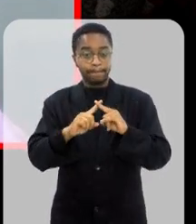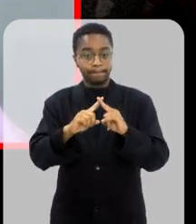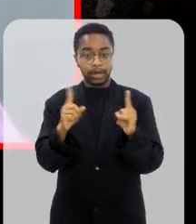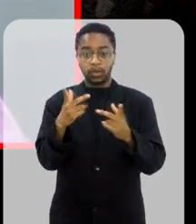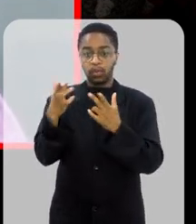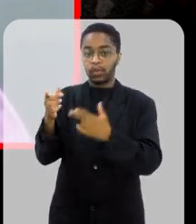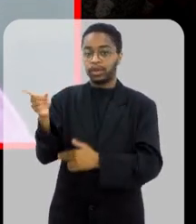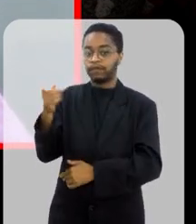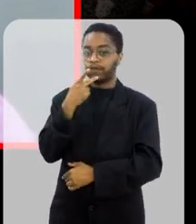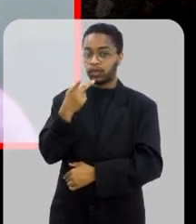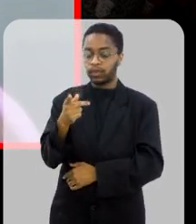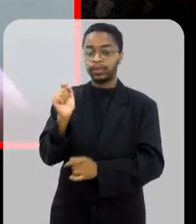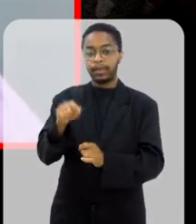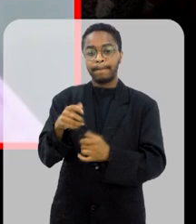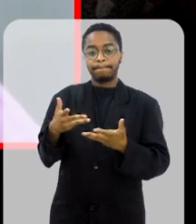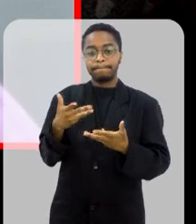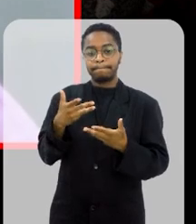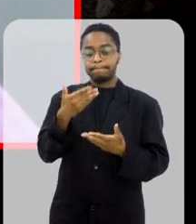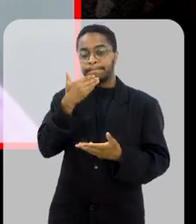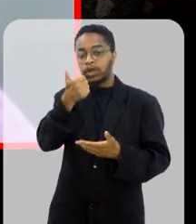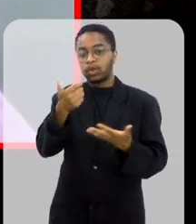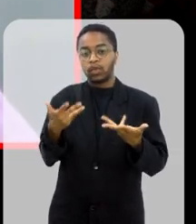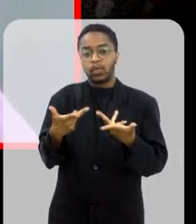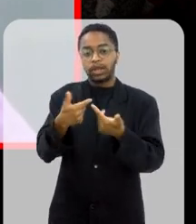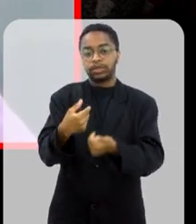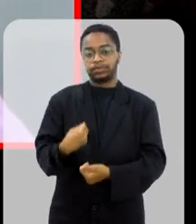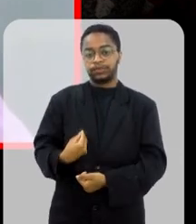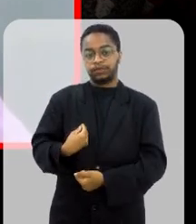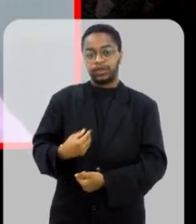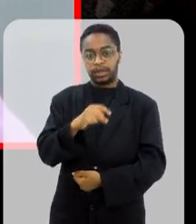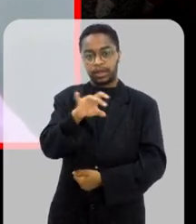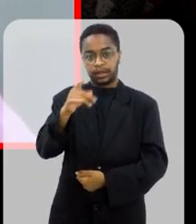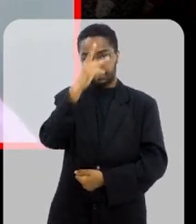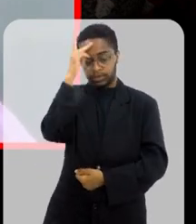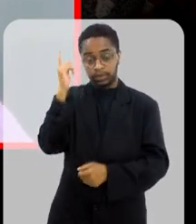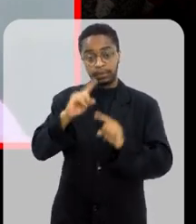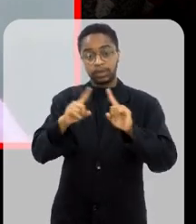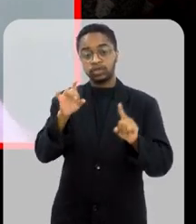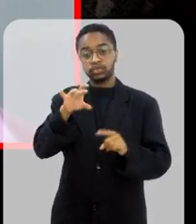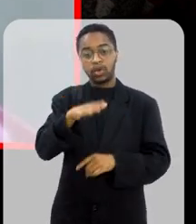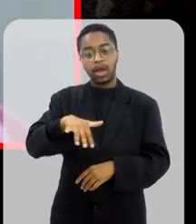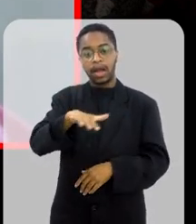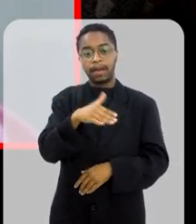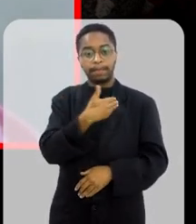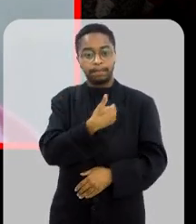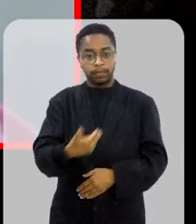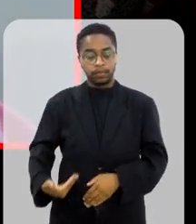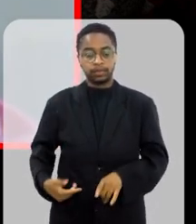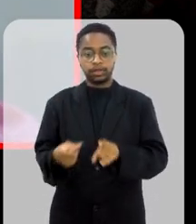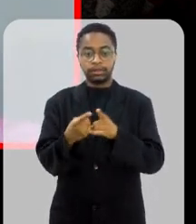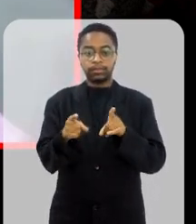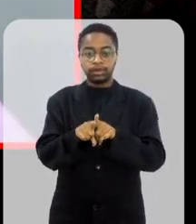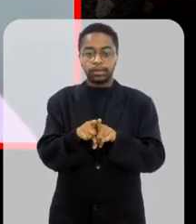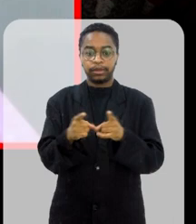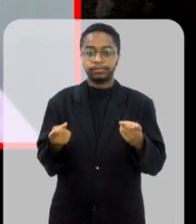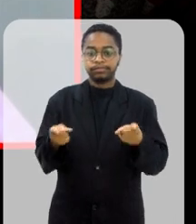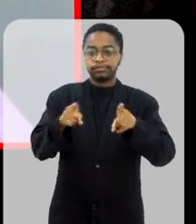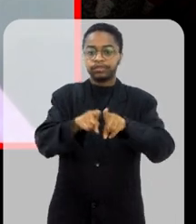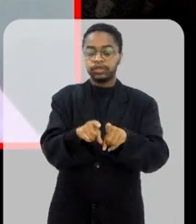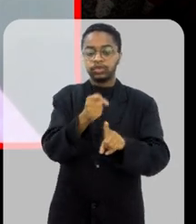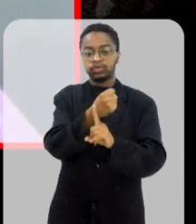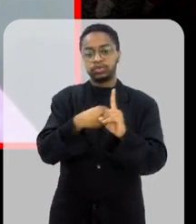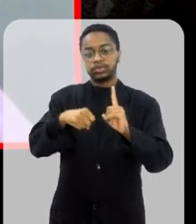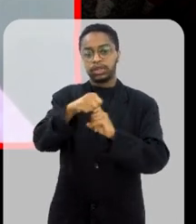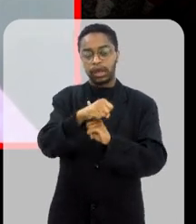como o doutor Marcos falou. Melhorar a qualidade de vida dessas pessoas. E só o poder público, em parceria com a